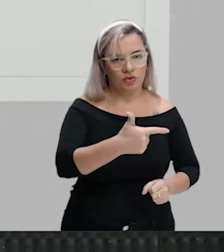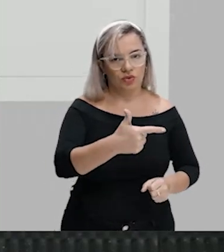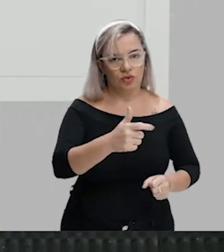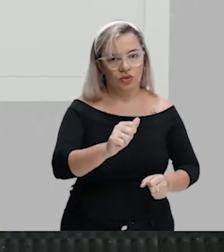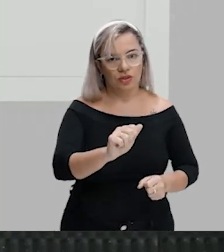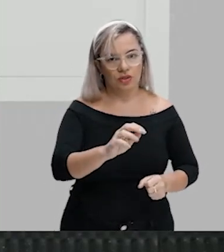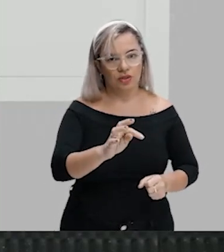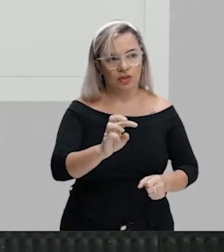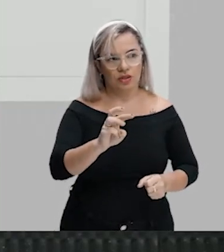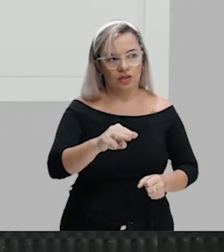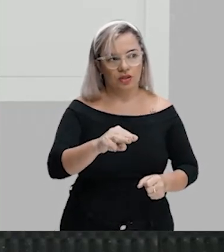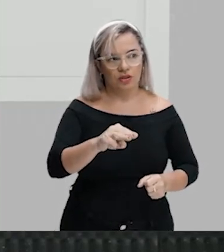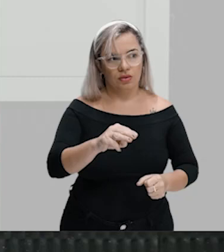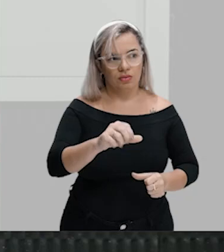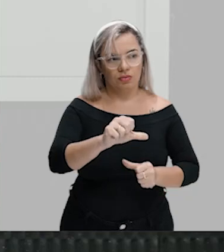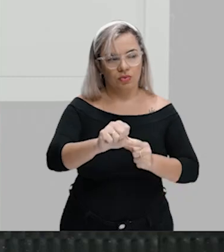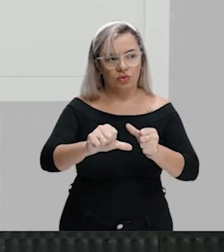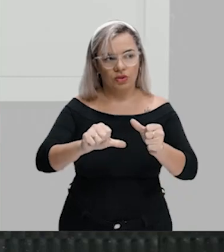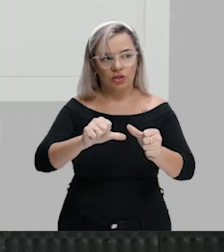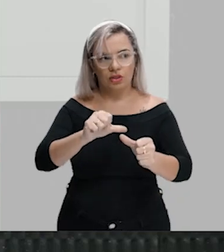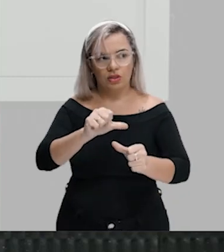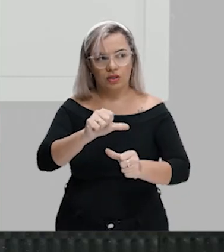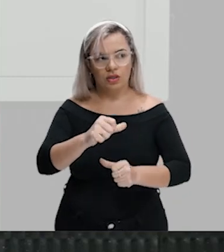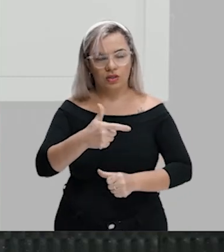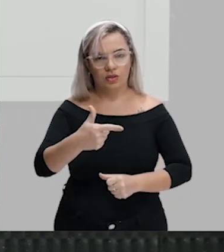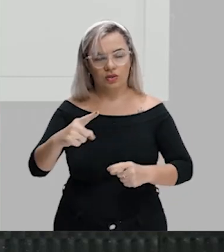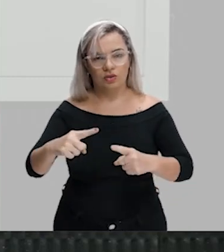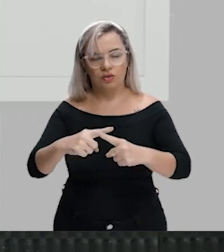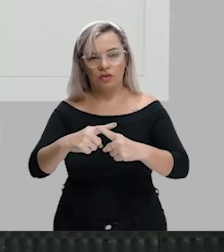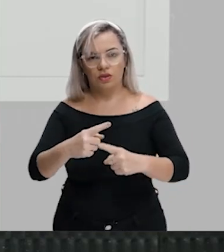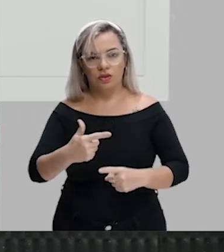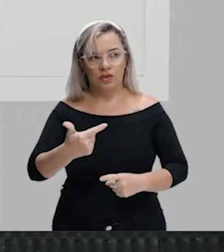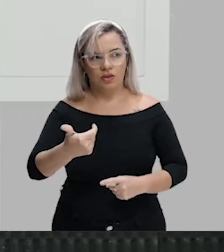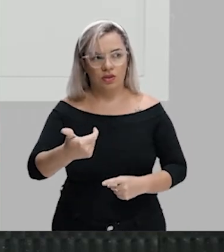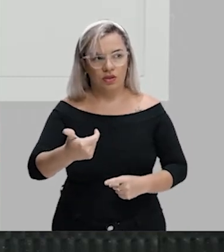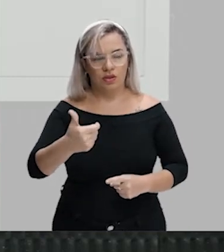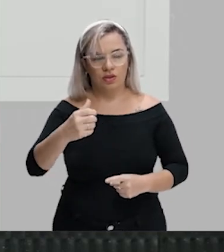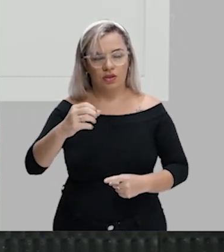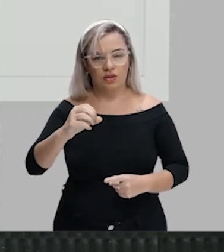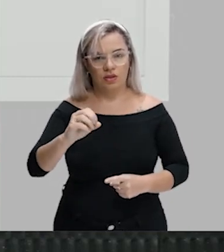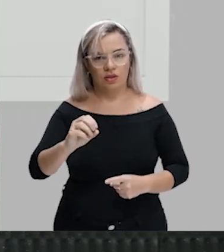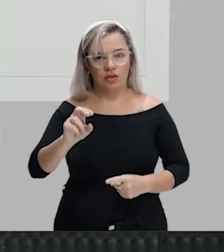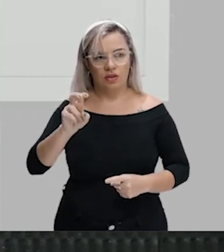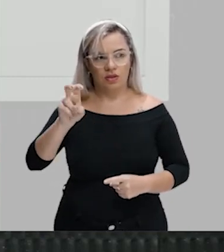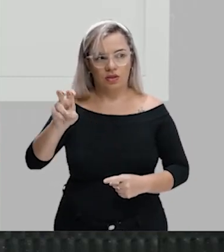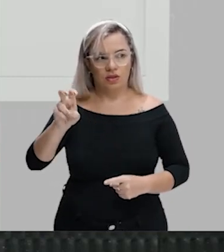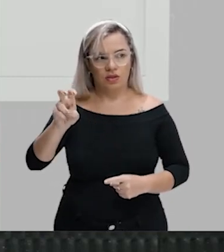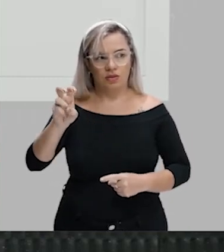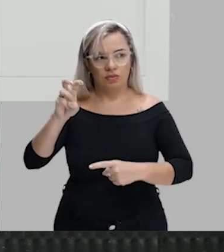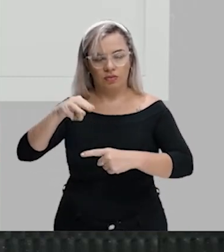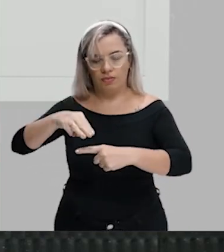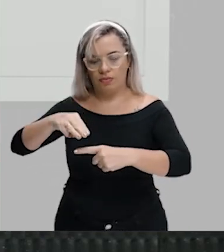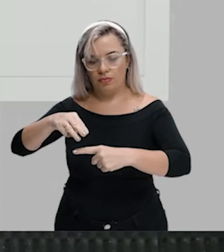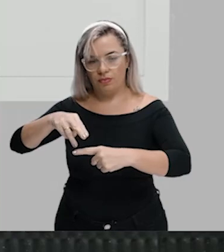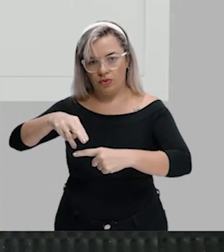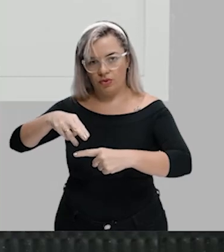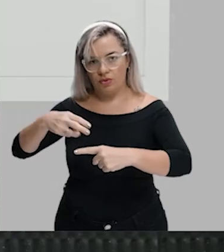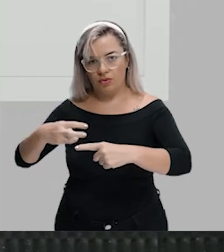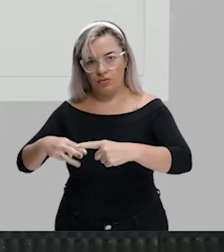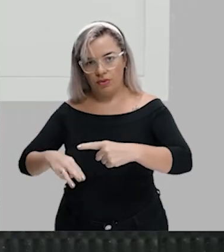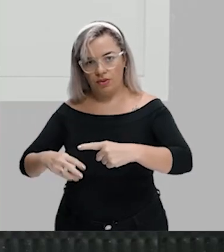10 a quinta newton por metro quadrado. O bom é que ele já traz aqui essa transformação